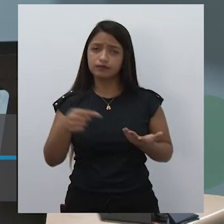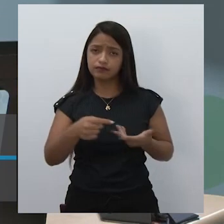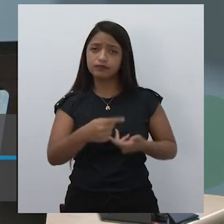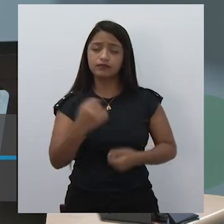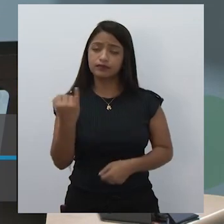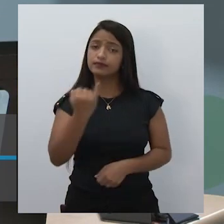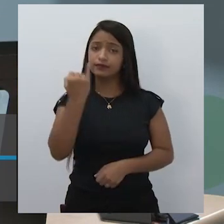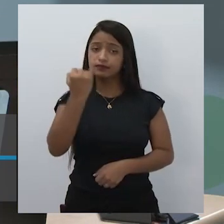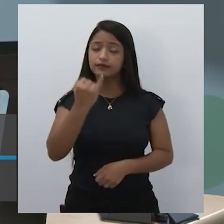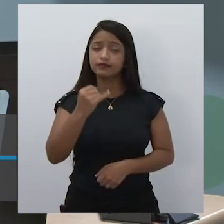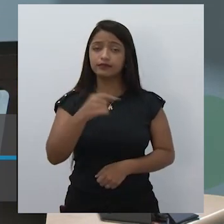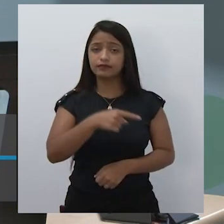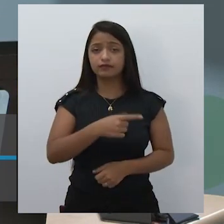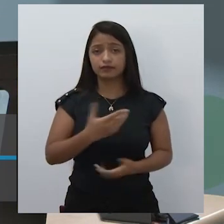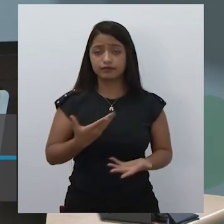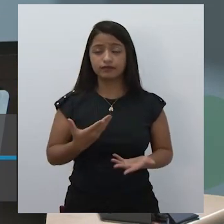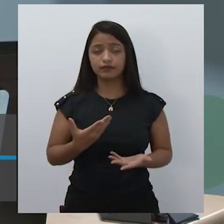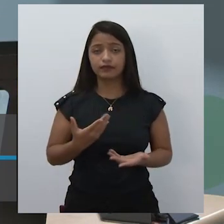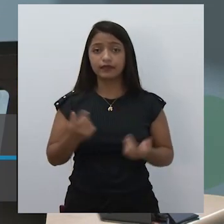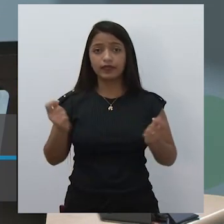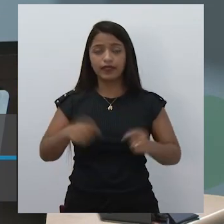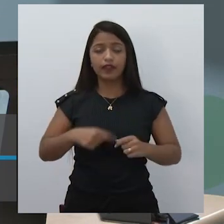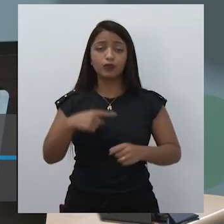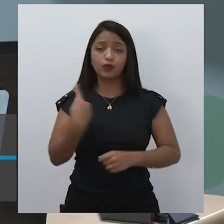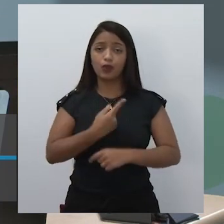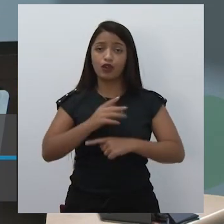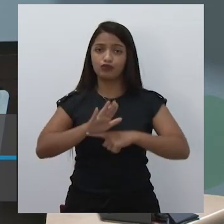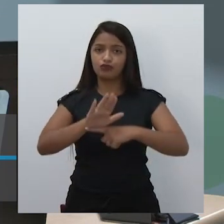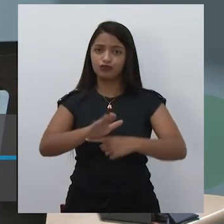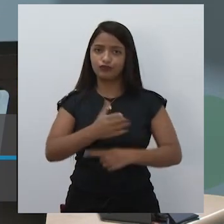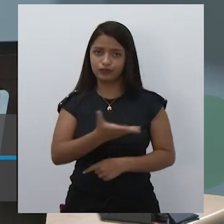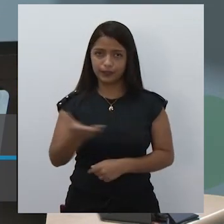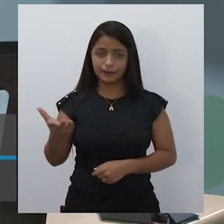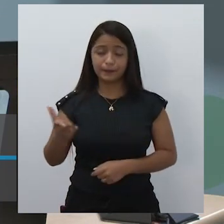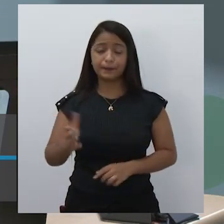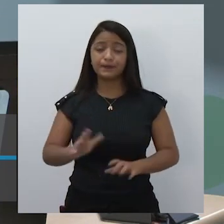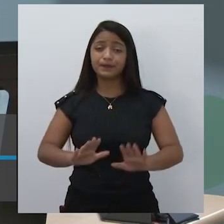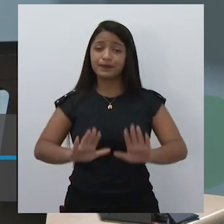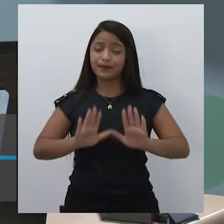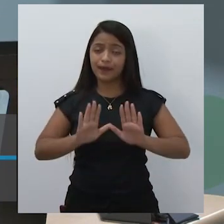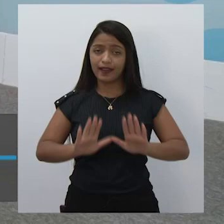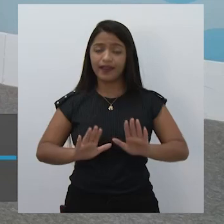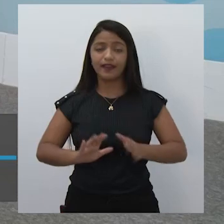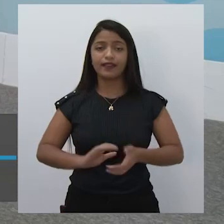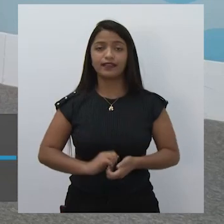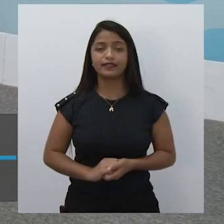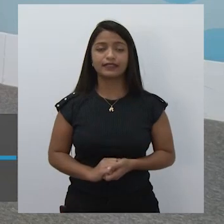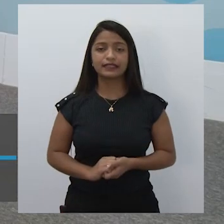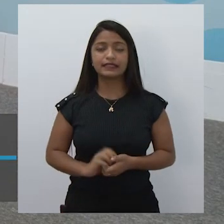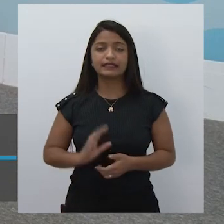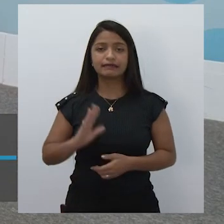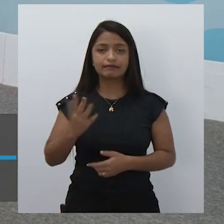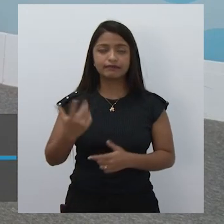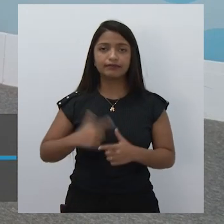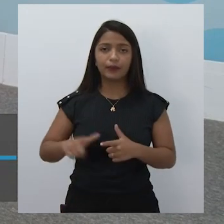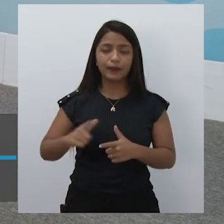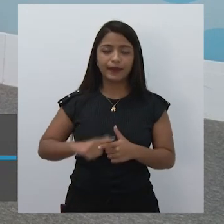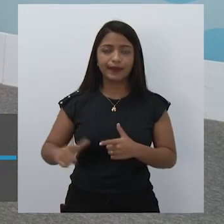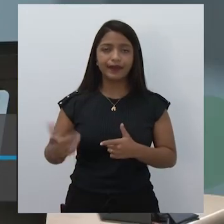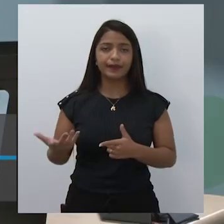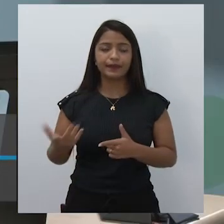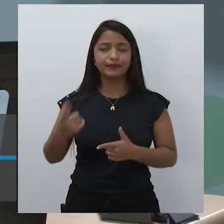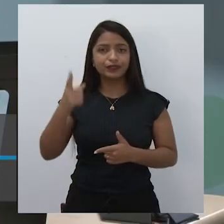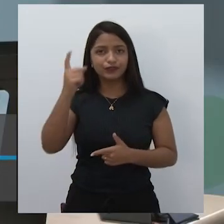importante. Esses são os aportes que nós podemos dar, né? Mas é claro que todos os problemas, né? Todas